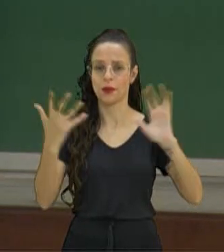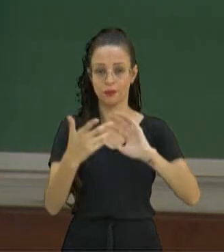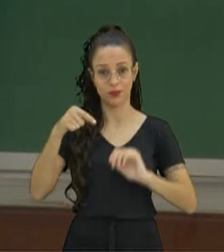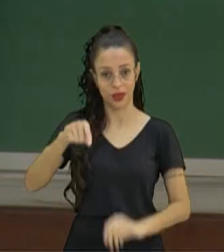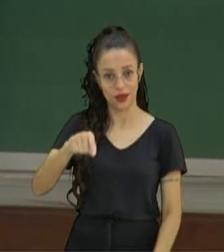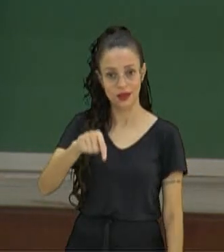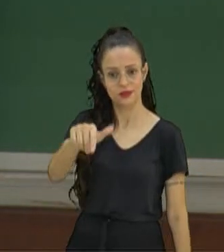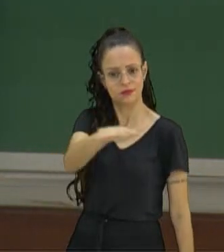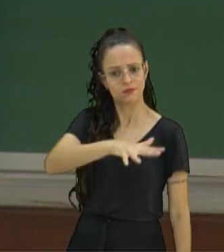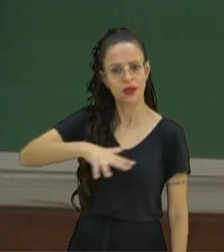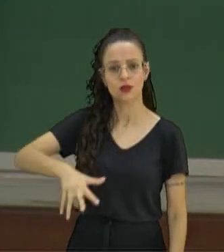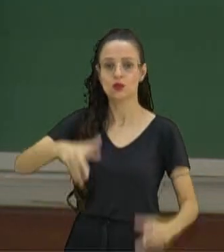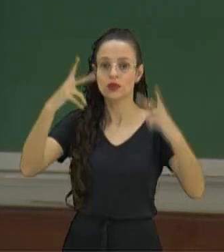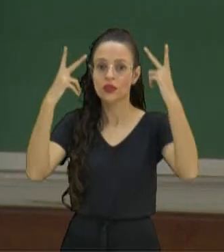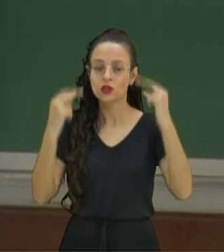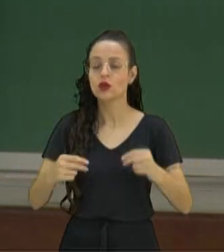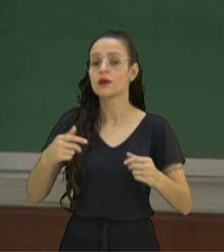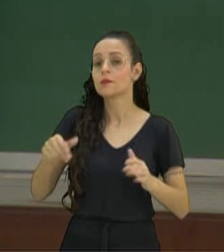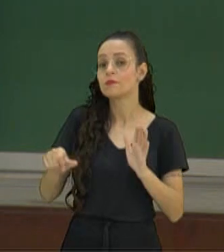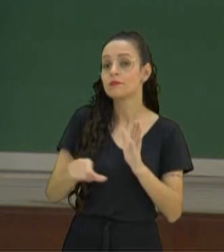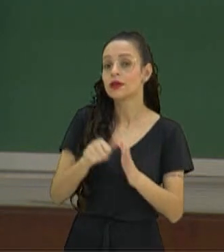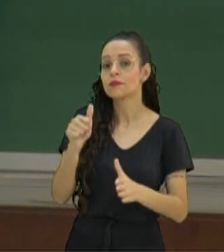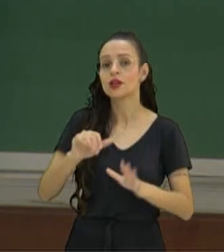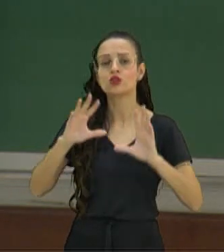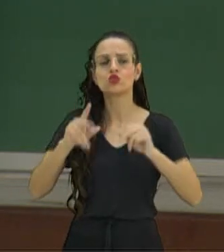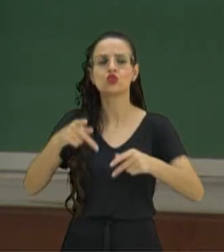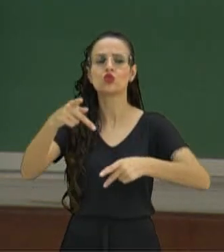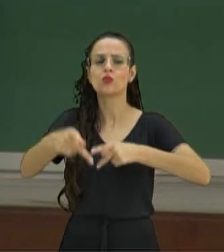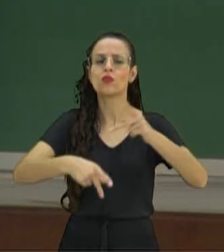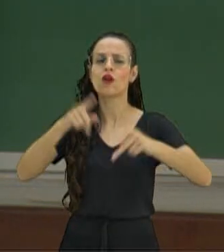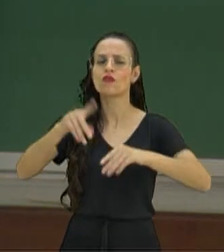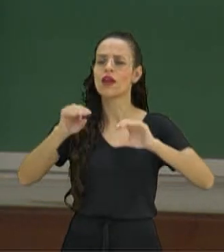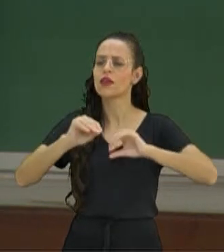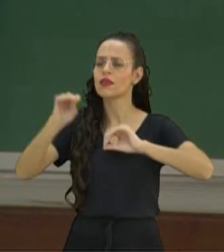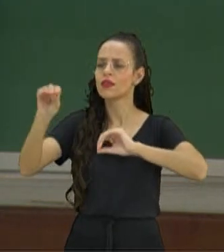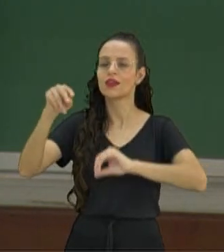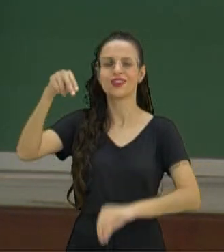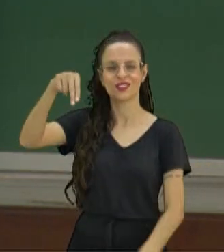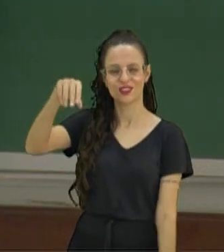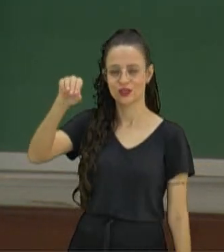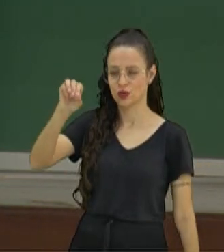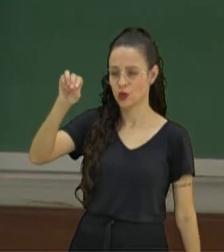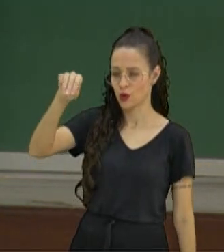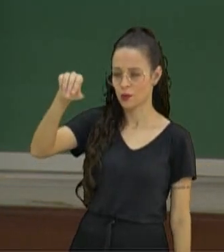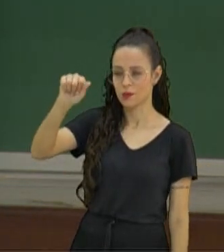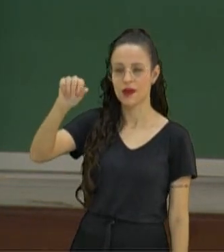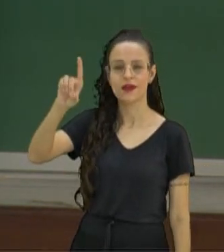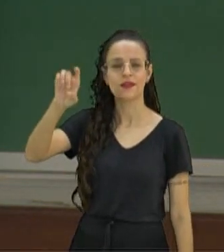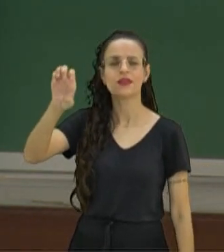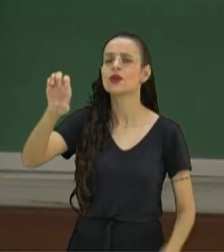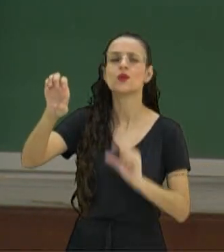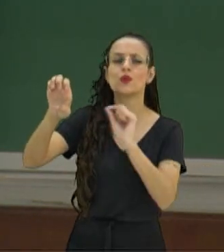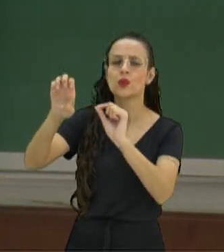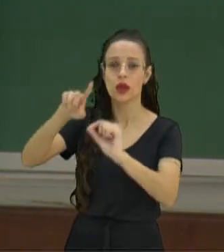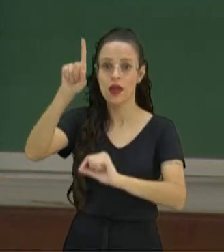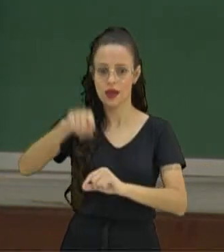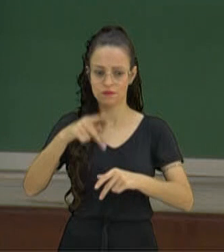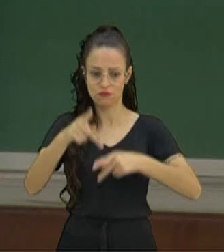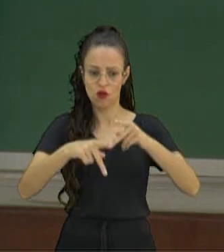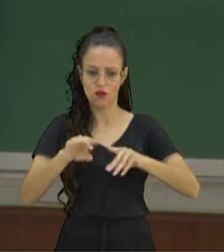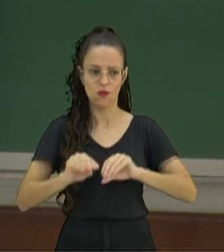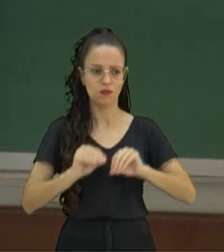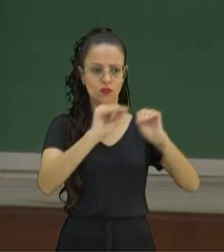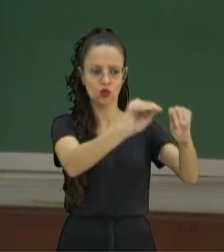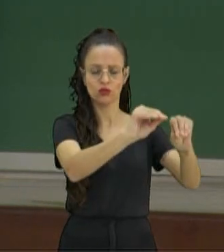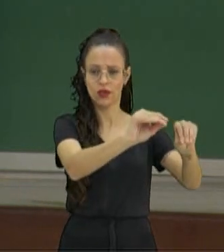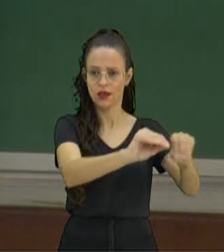Primeiro, todos os povos eram nômades. O que é isso, professora? Povos que mudam de um lugar para o